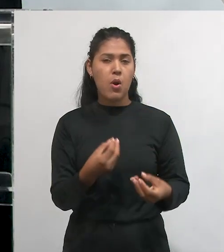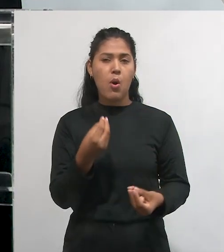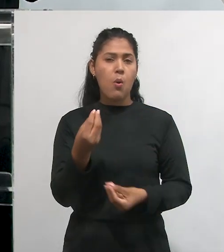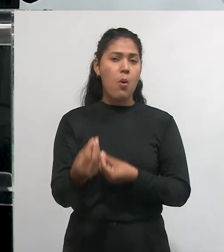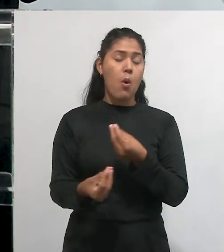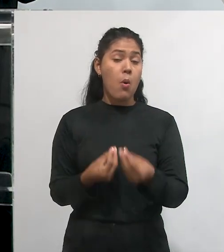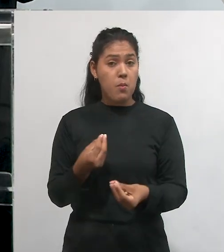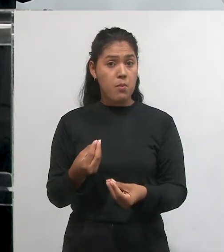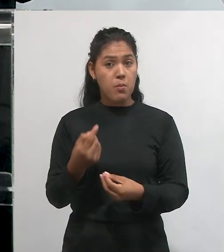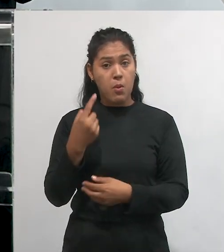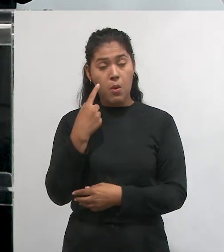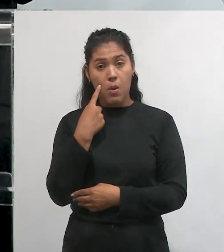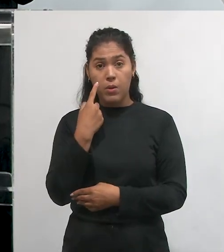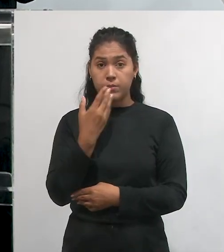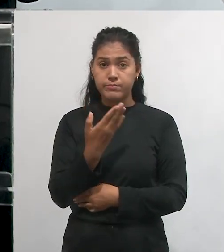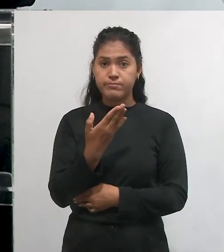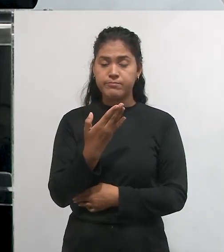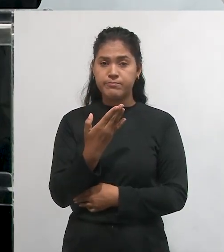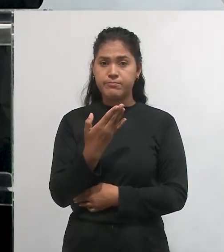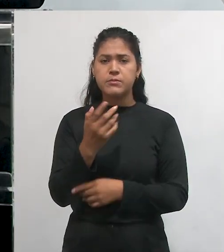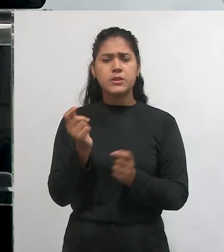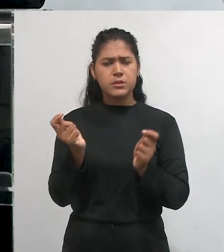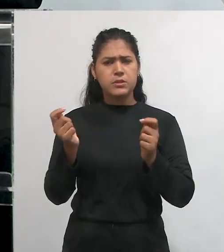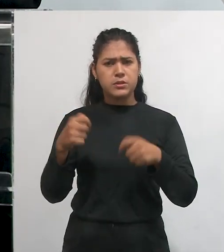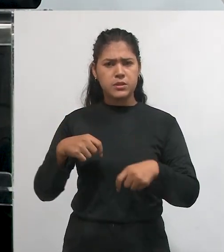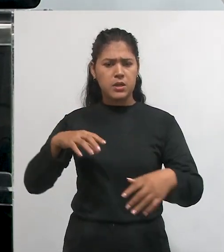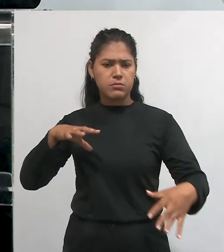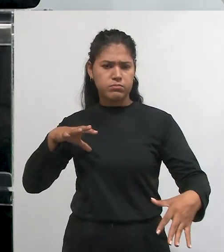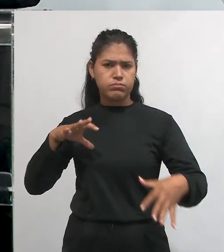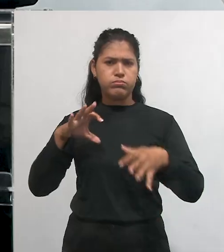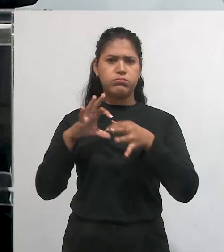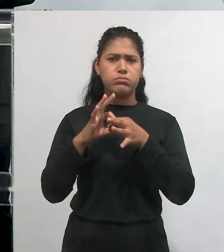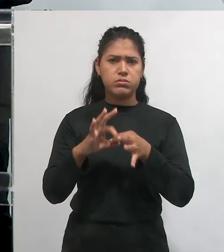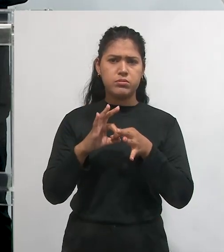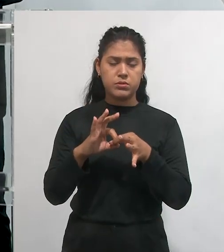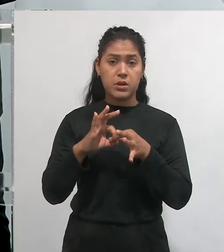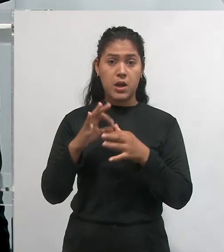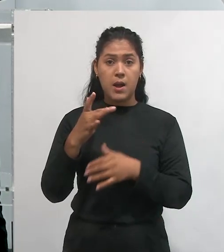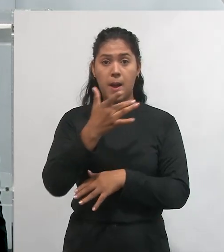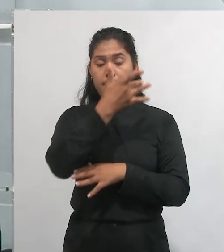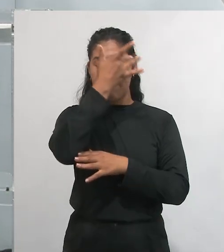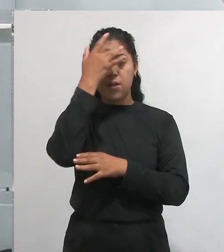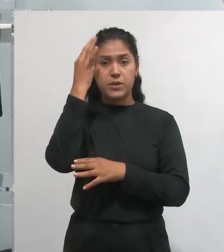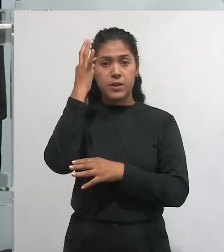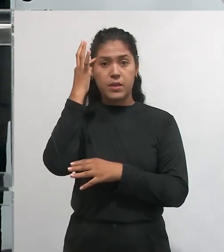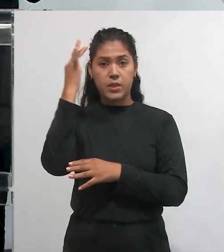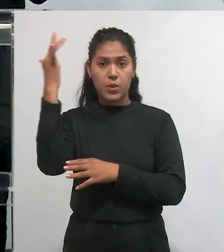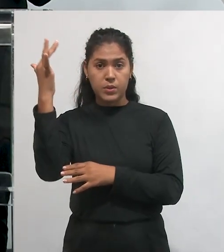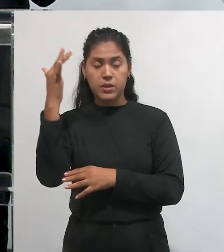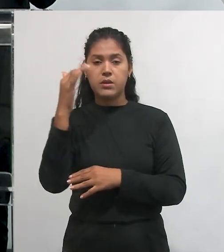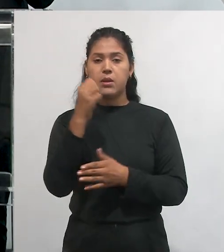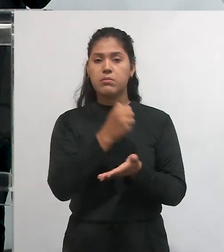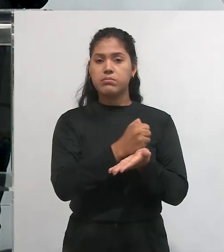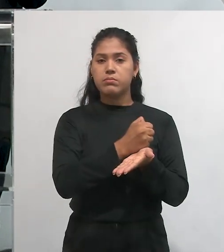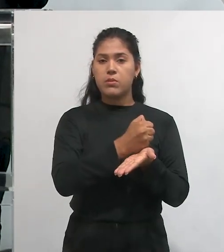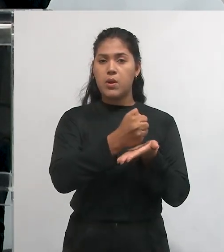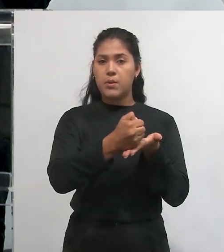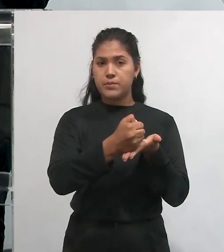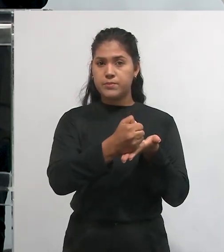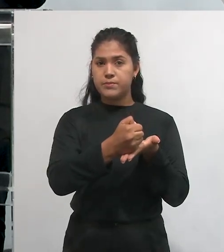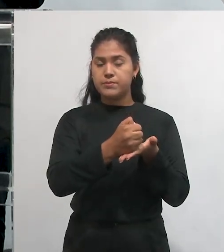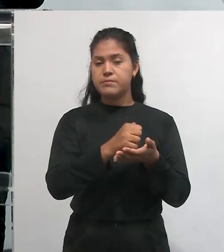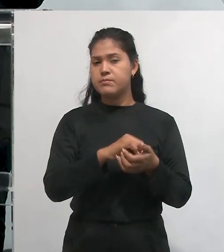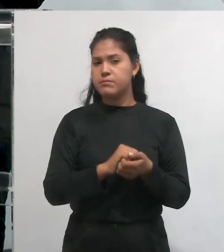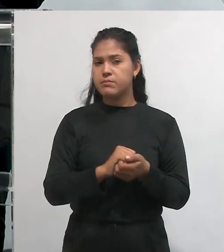olha, nos conectamos com os contratualistas. Os contratualistas